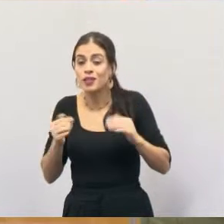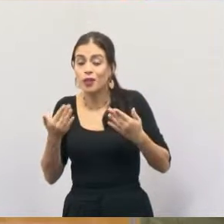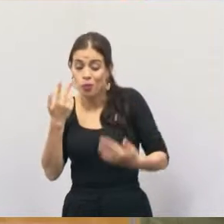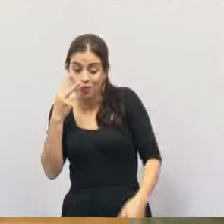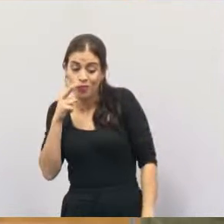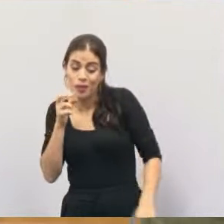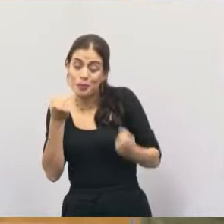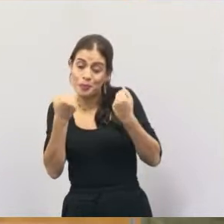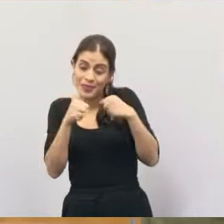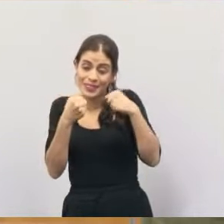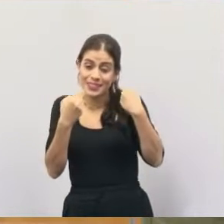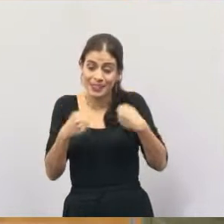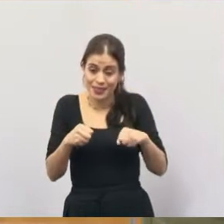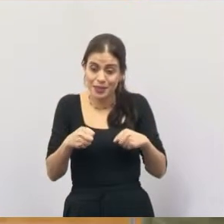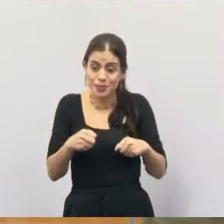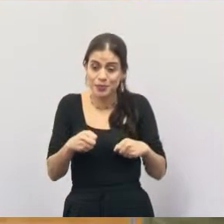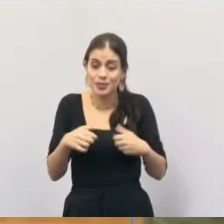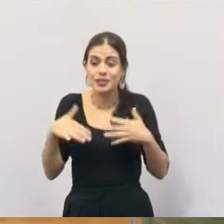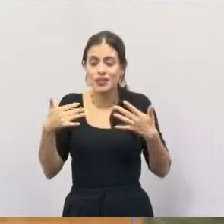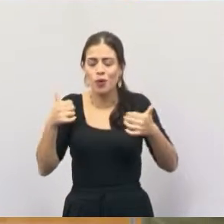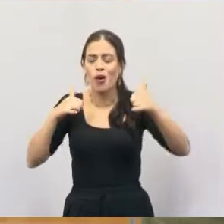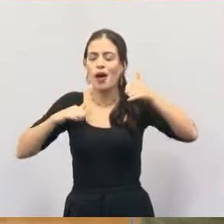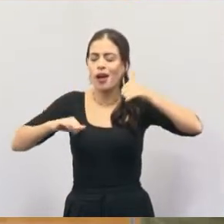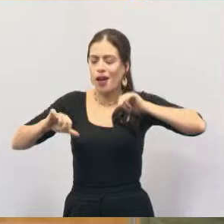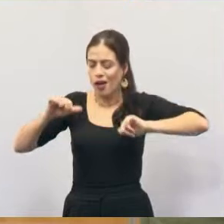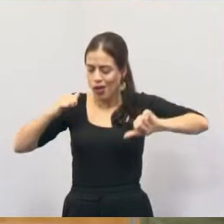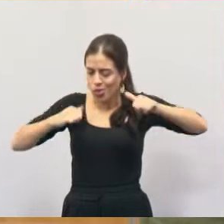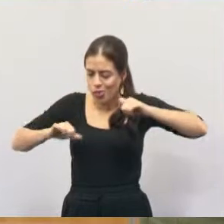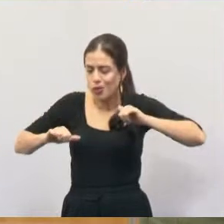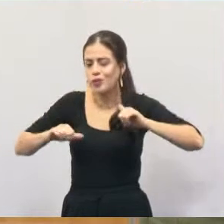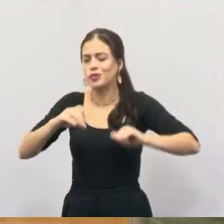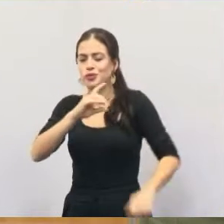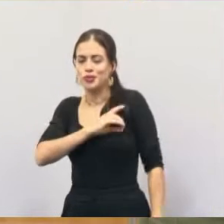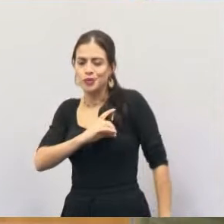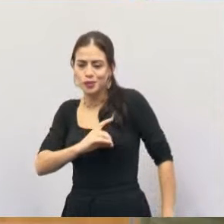vi sendo autor, diretor, palhaço, cenógrafo,